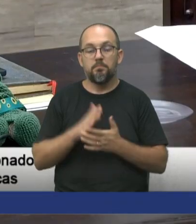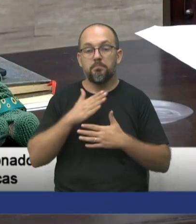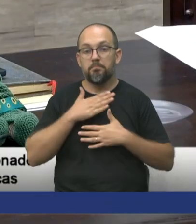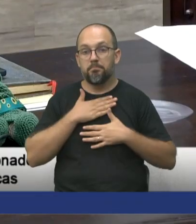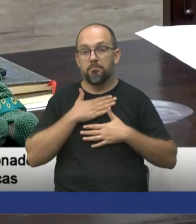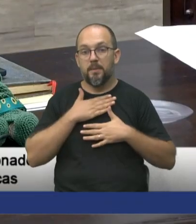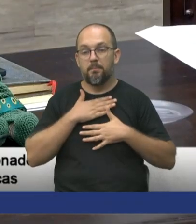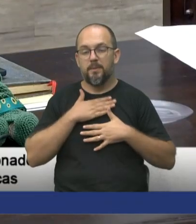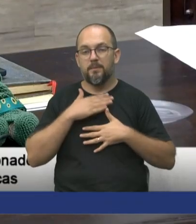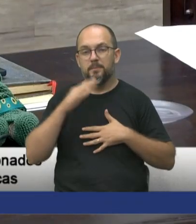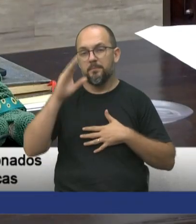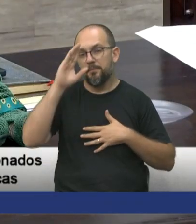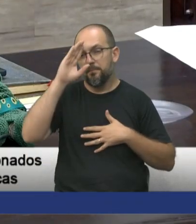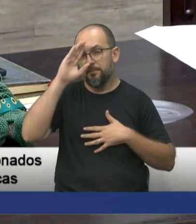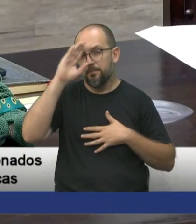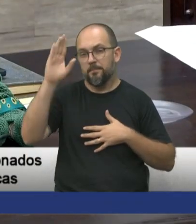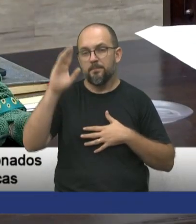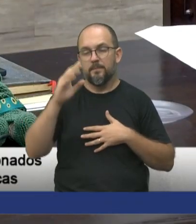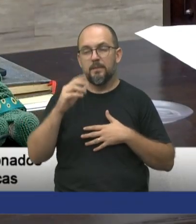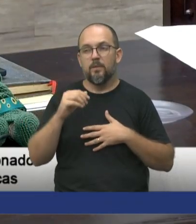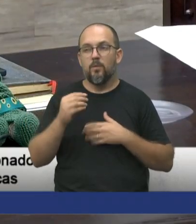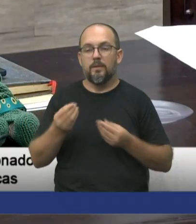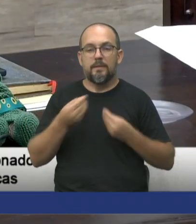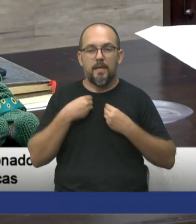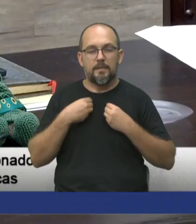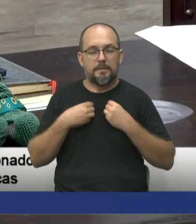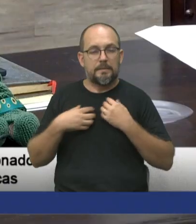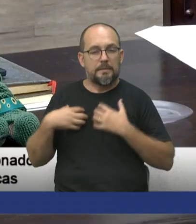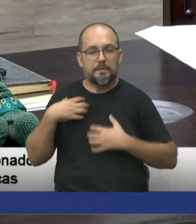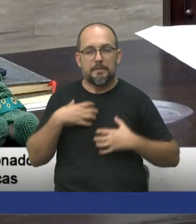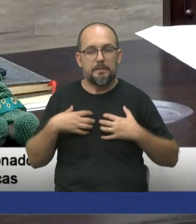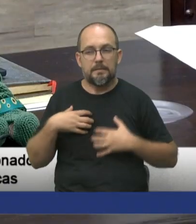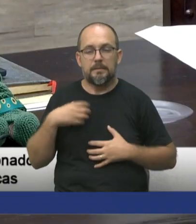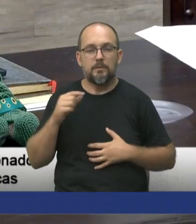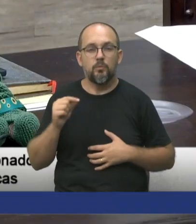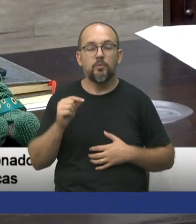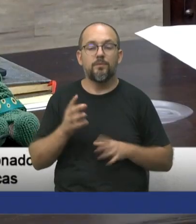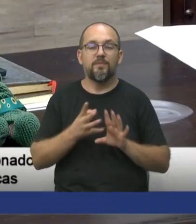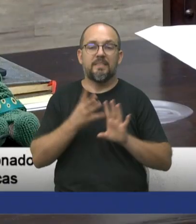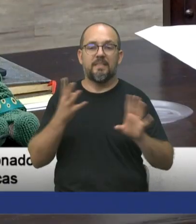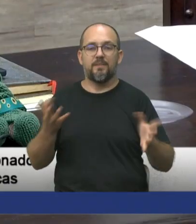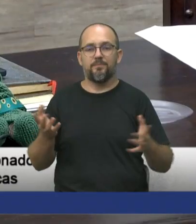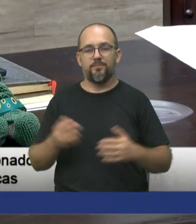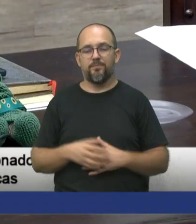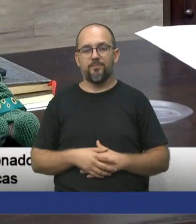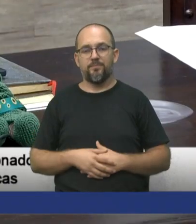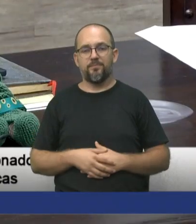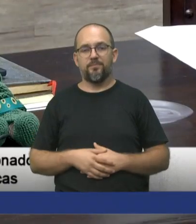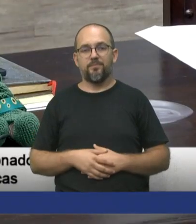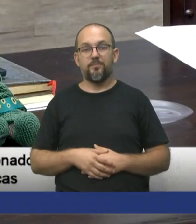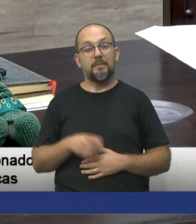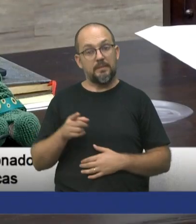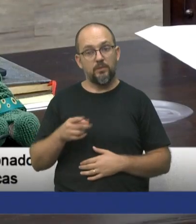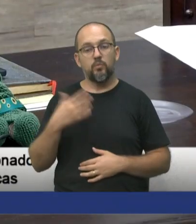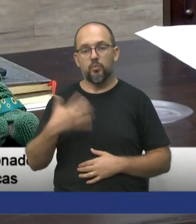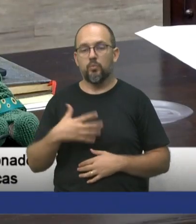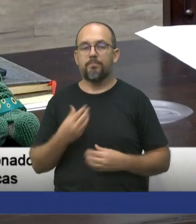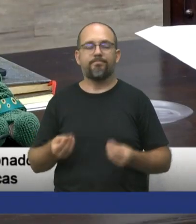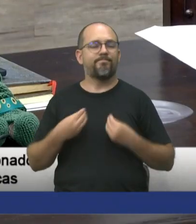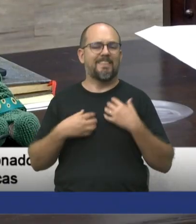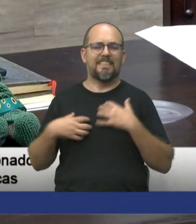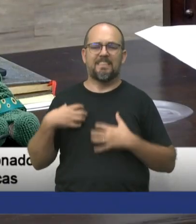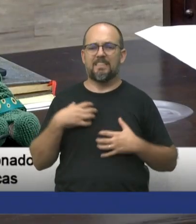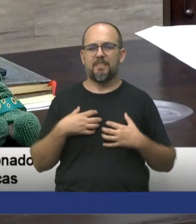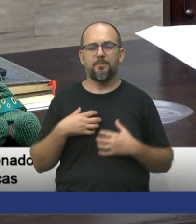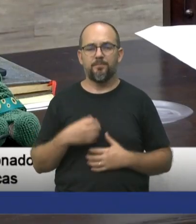é a grande angústia é a fila. Isso é uma grande angústia. Então,